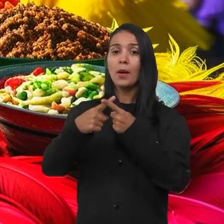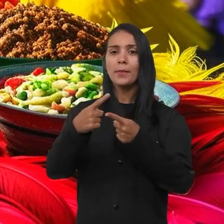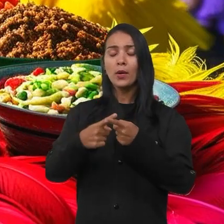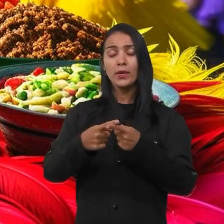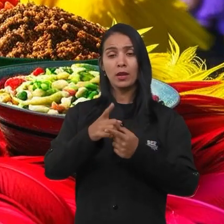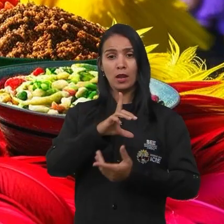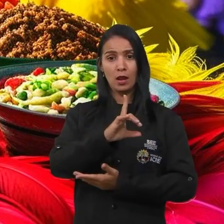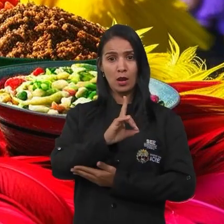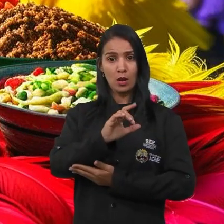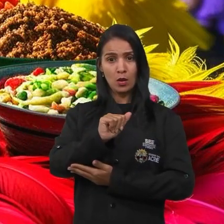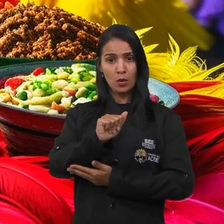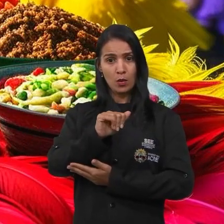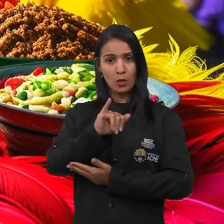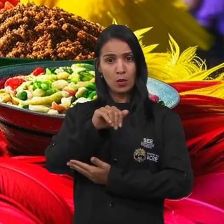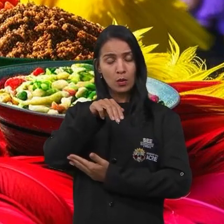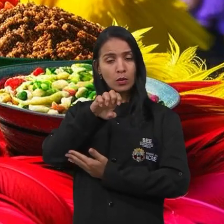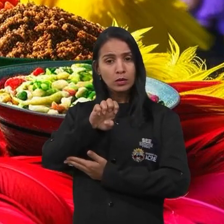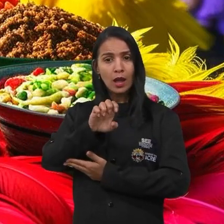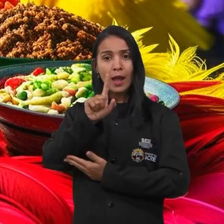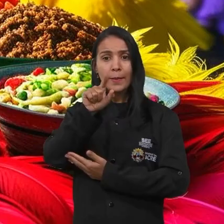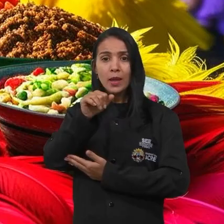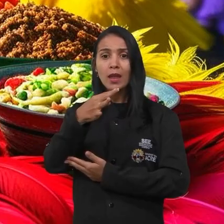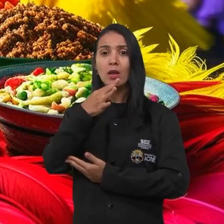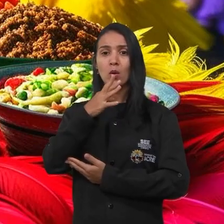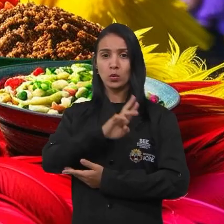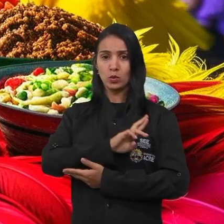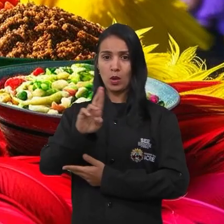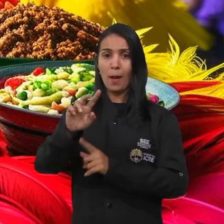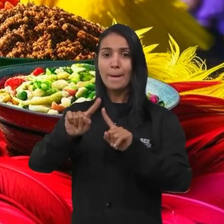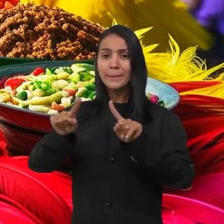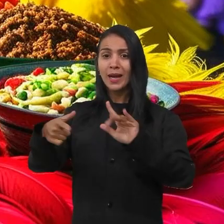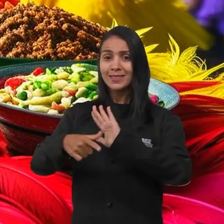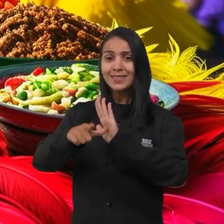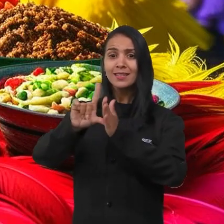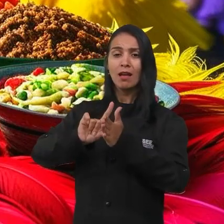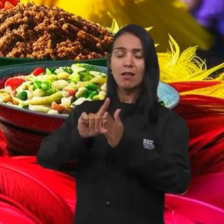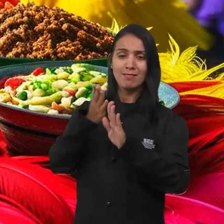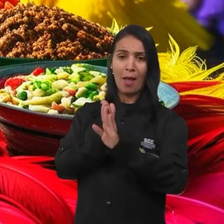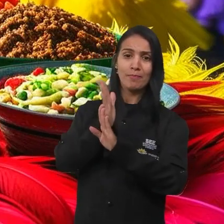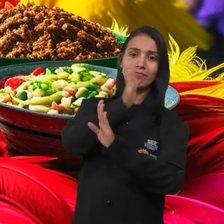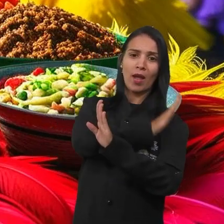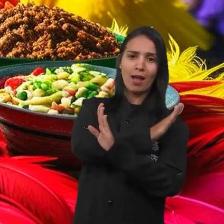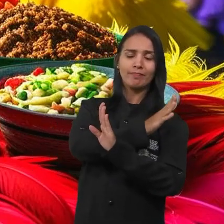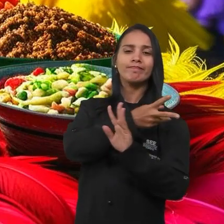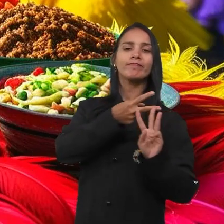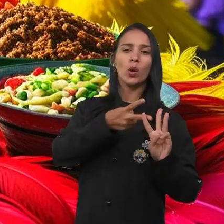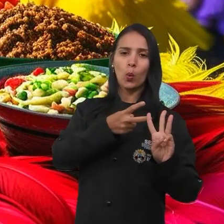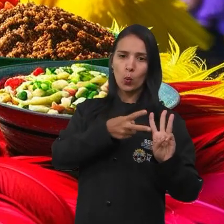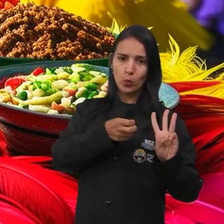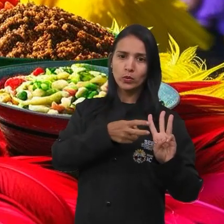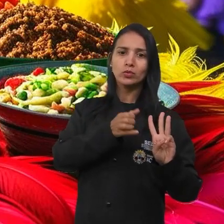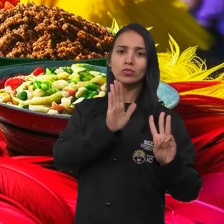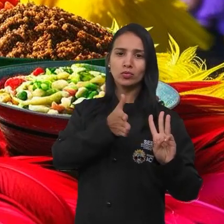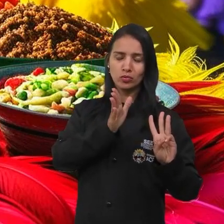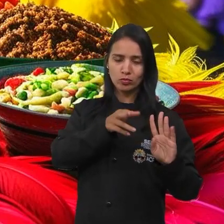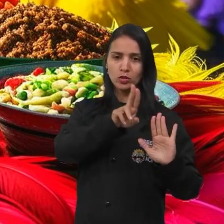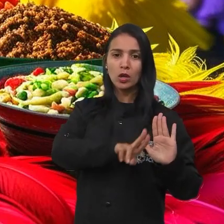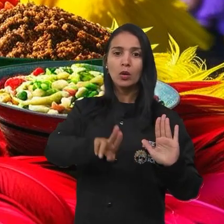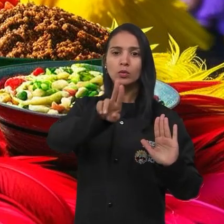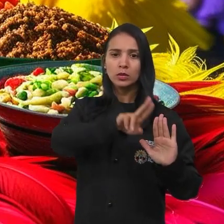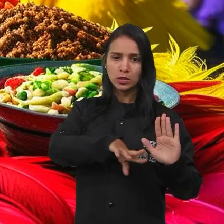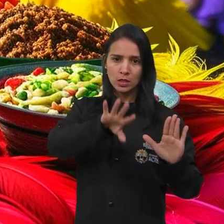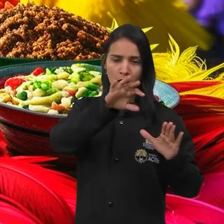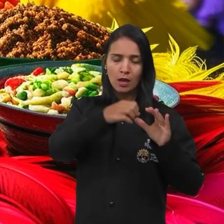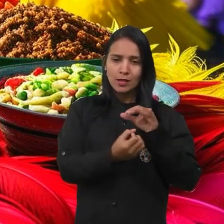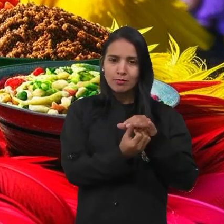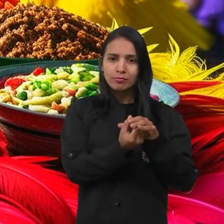Daime, ele é conhecido como religião, mas os índios utilizam dessa planta que é utilizada na religião, os índios já utilizavam